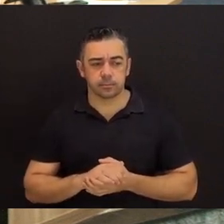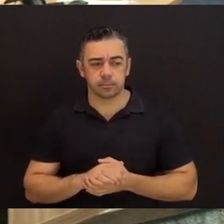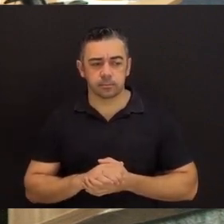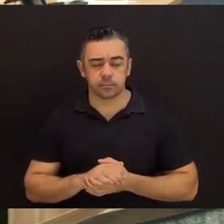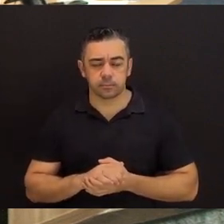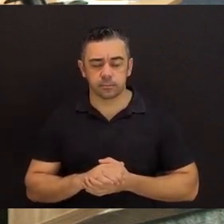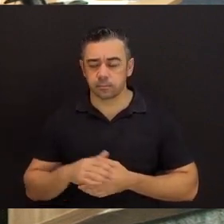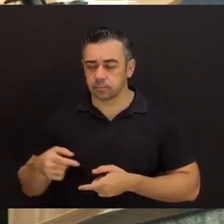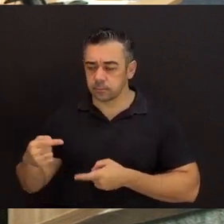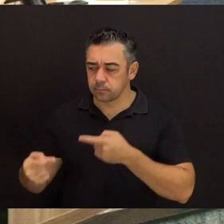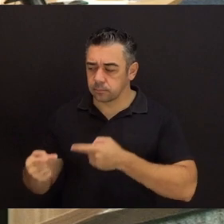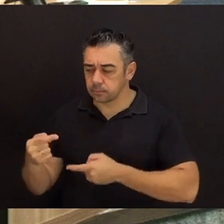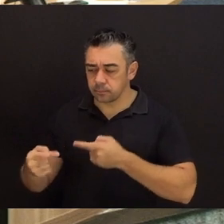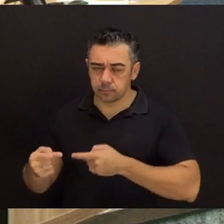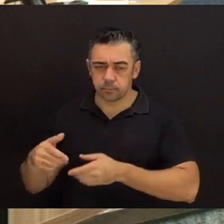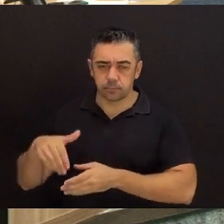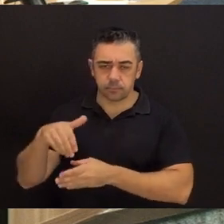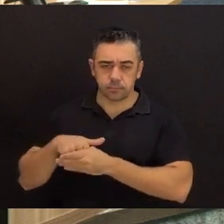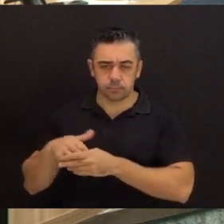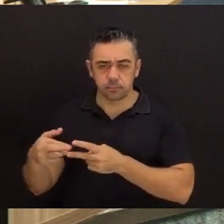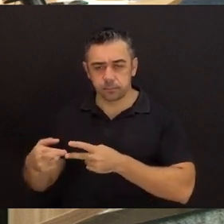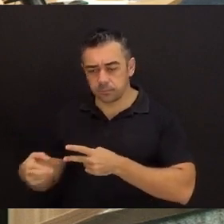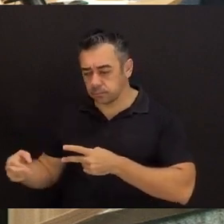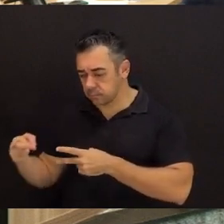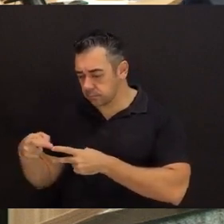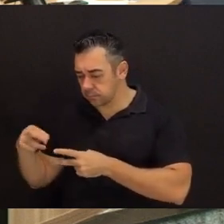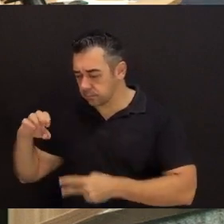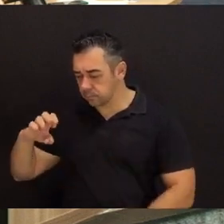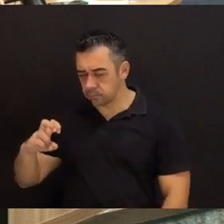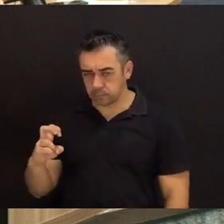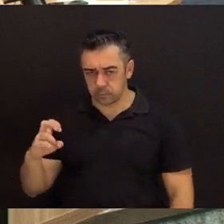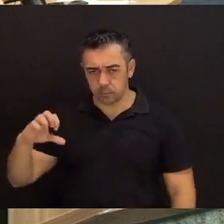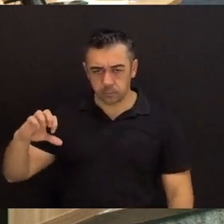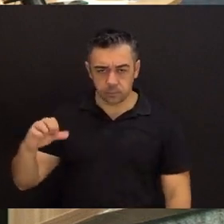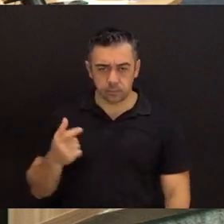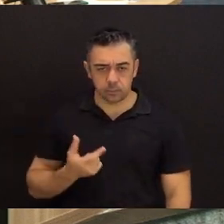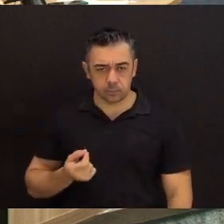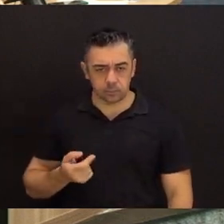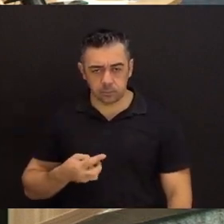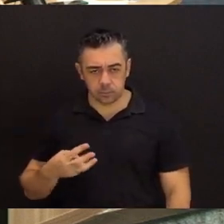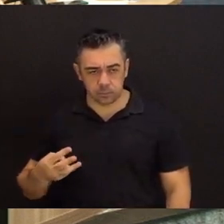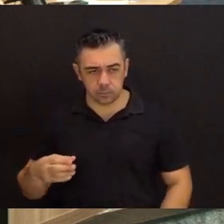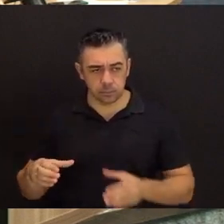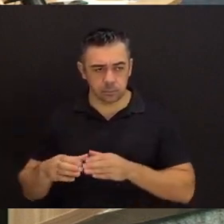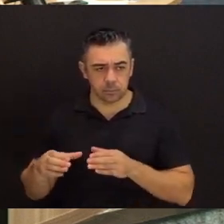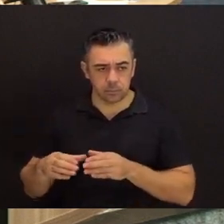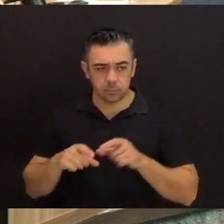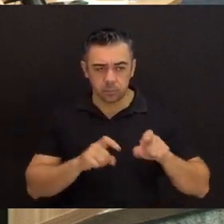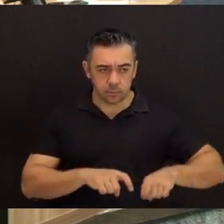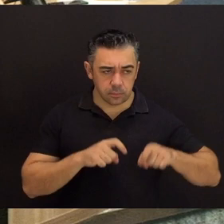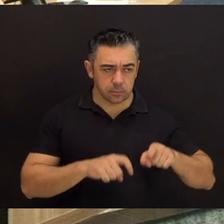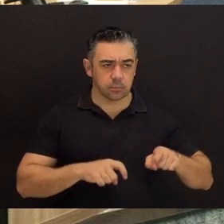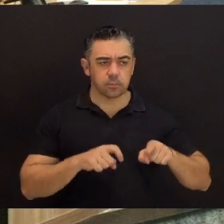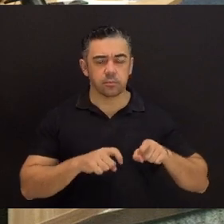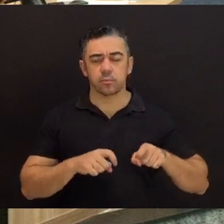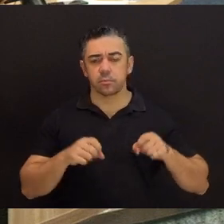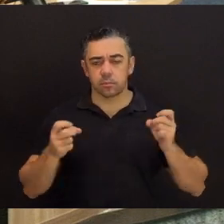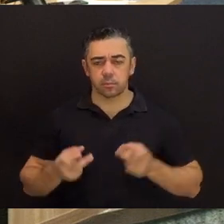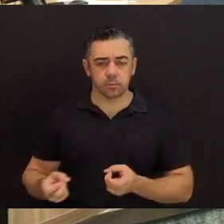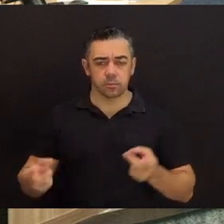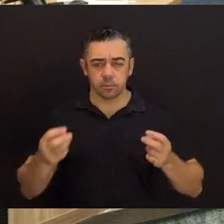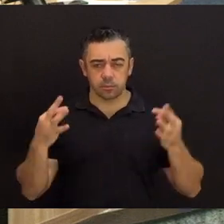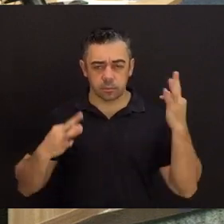colocamos em discussão e votação requerimento número 59 de 2023 da comissão de agricultura comércio indústria e turismo